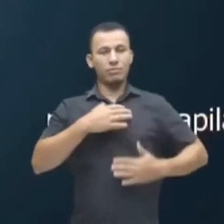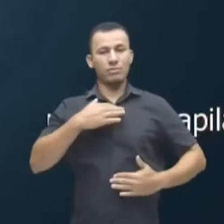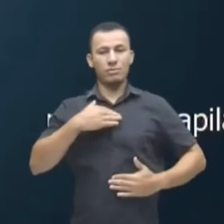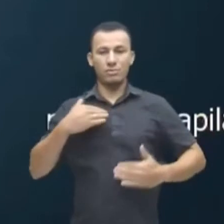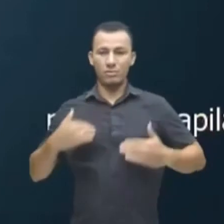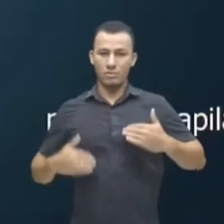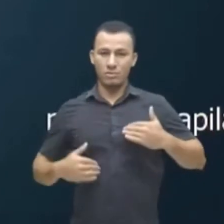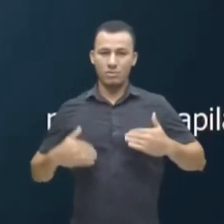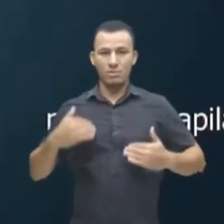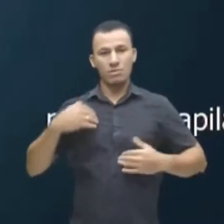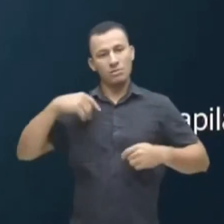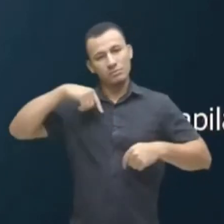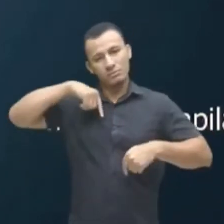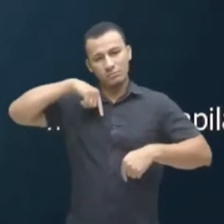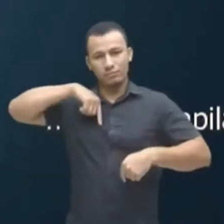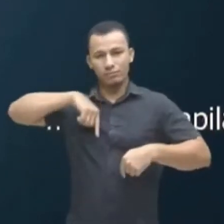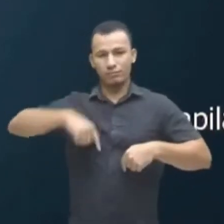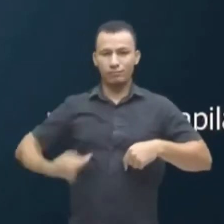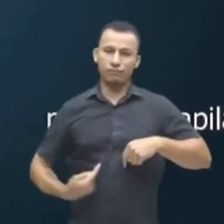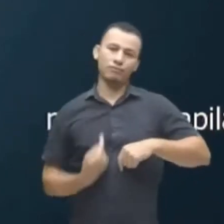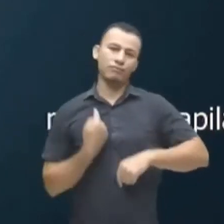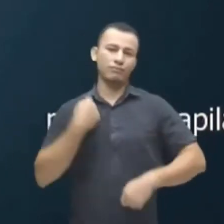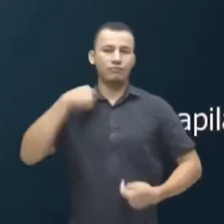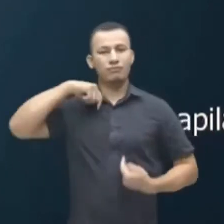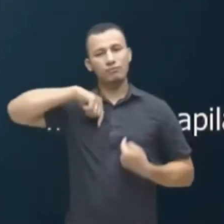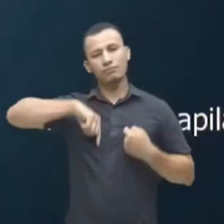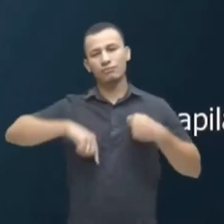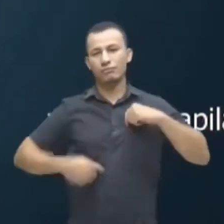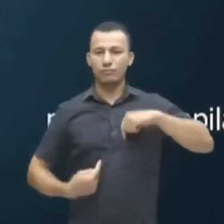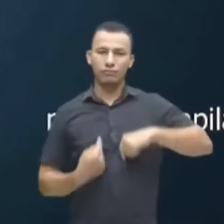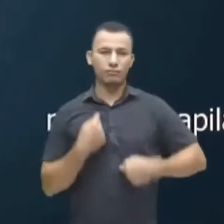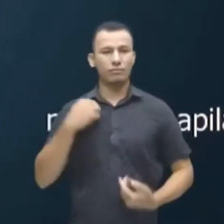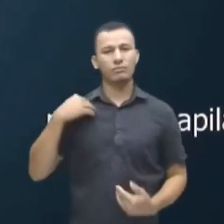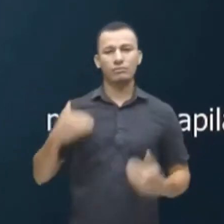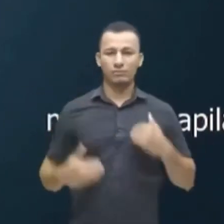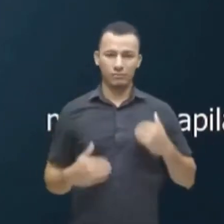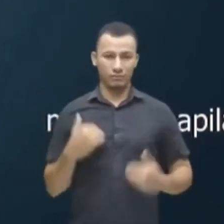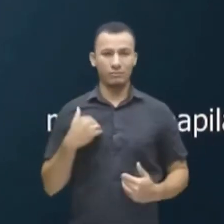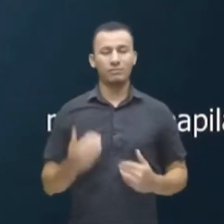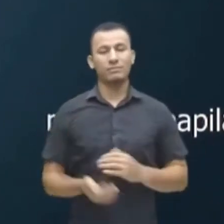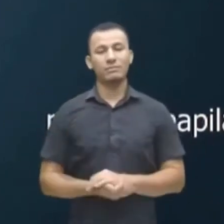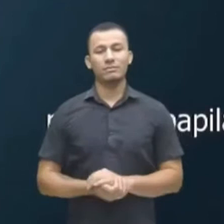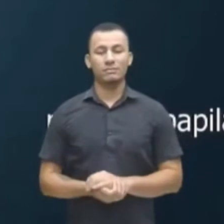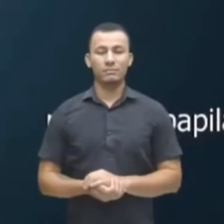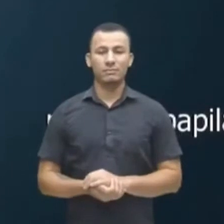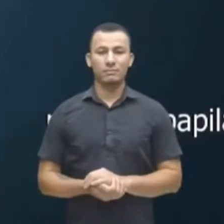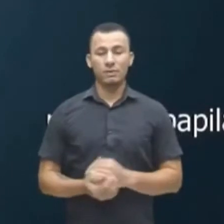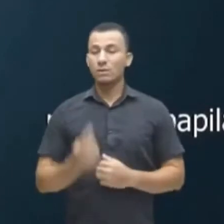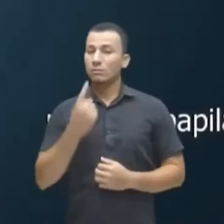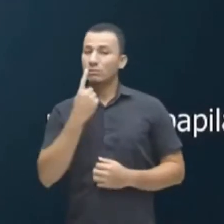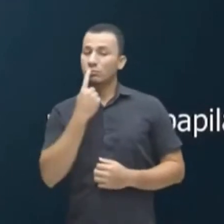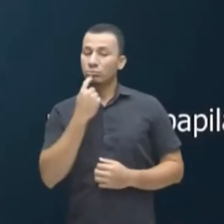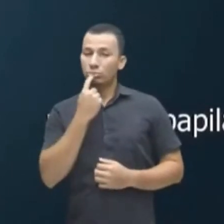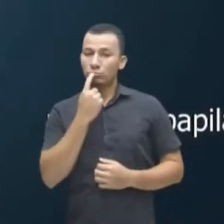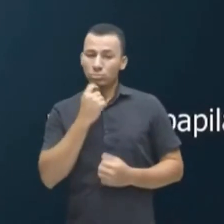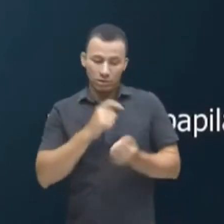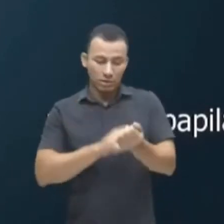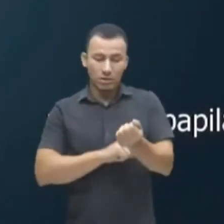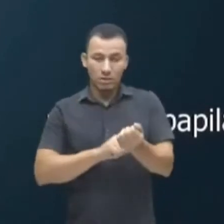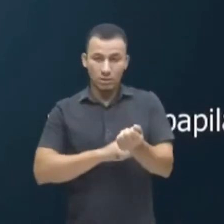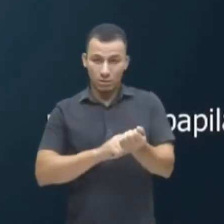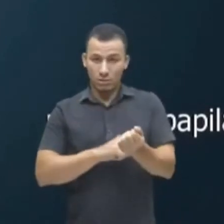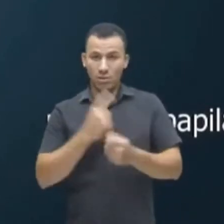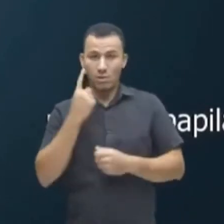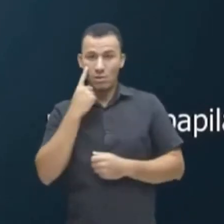e circular, nutrir todo o corpo. Então, o sangue chega do lado direito,